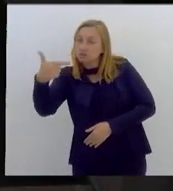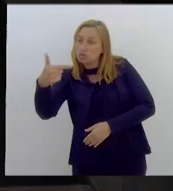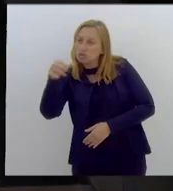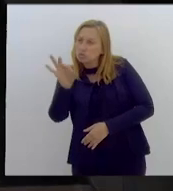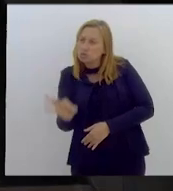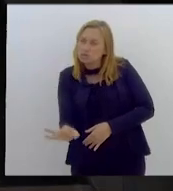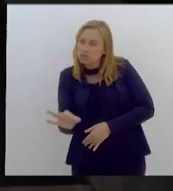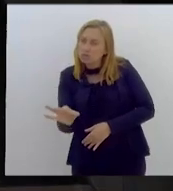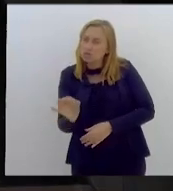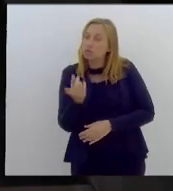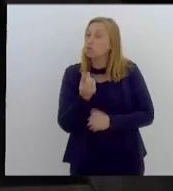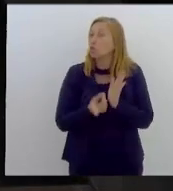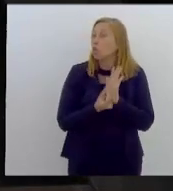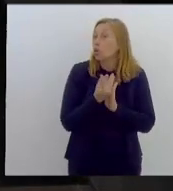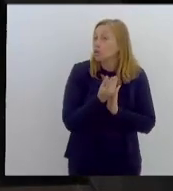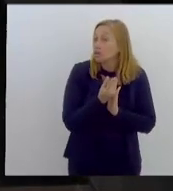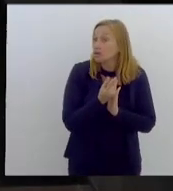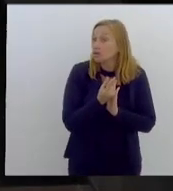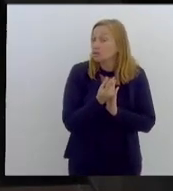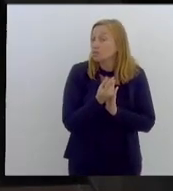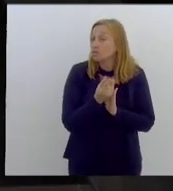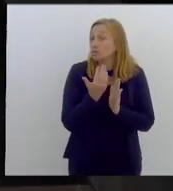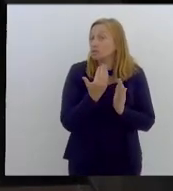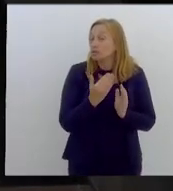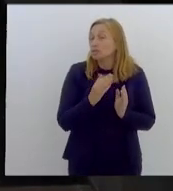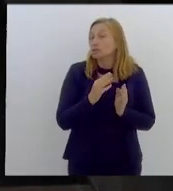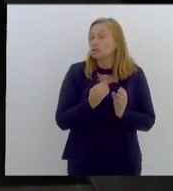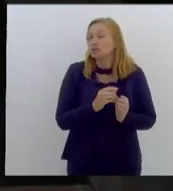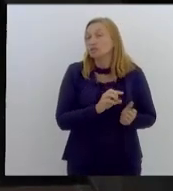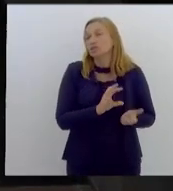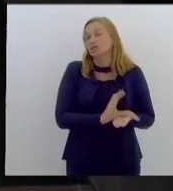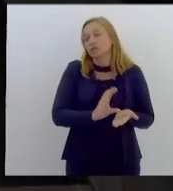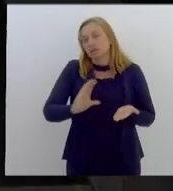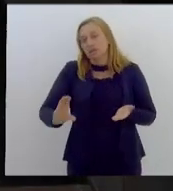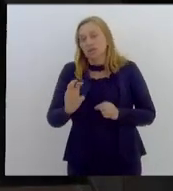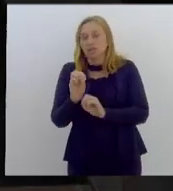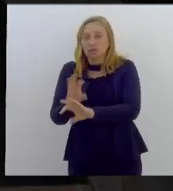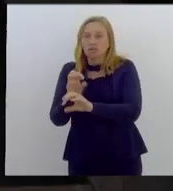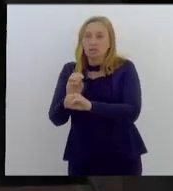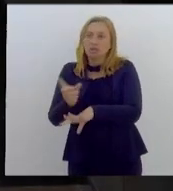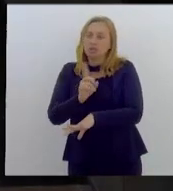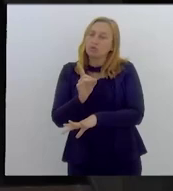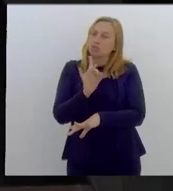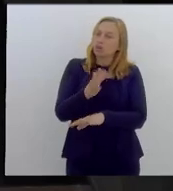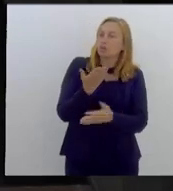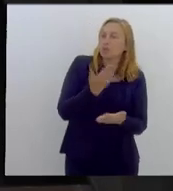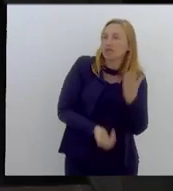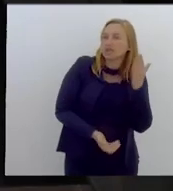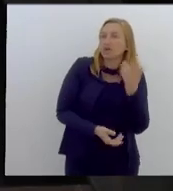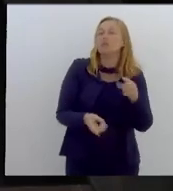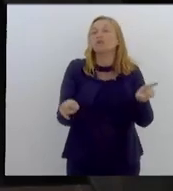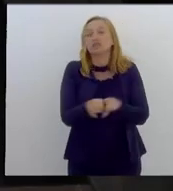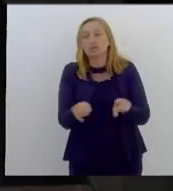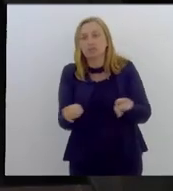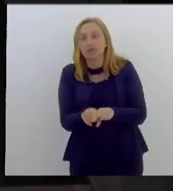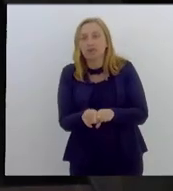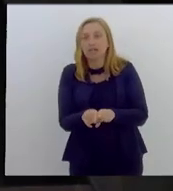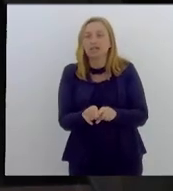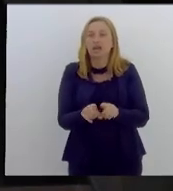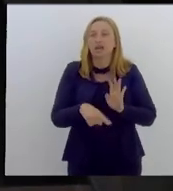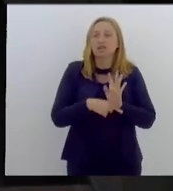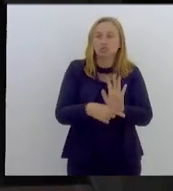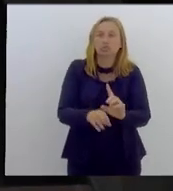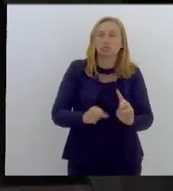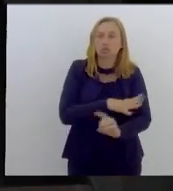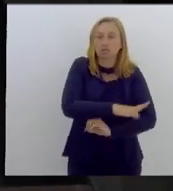1,42% do orçamento destinado à educação. Não só a educação perdeu, como também a assistência